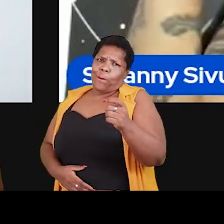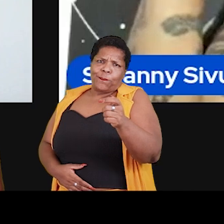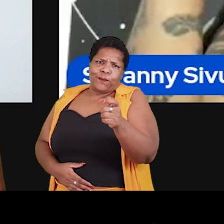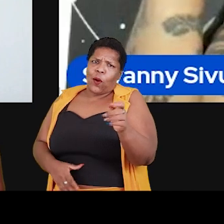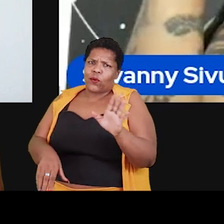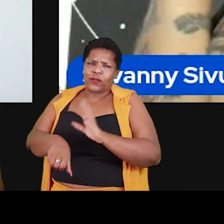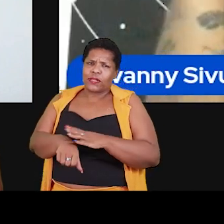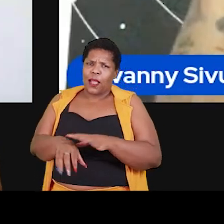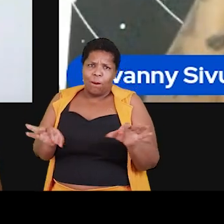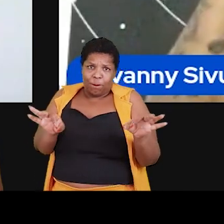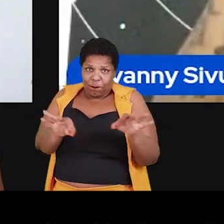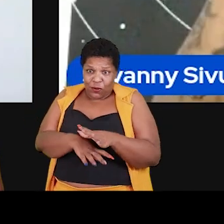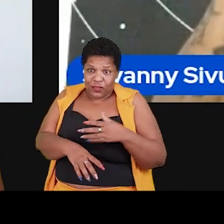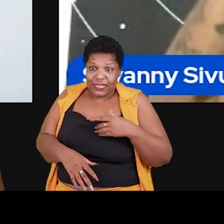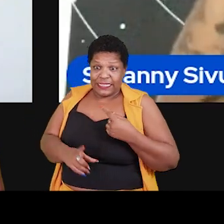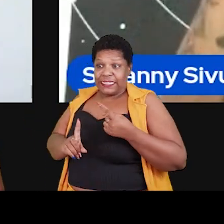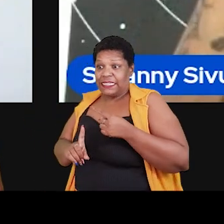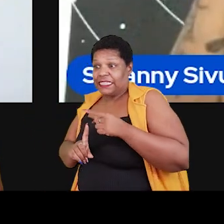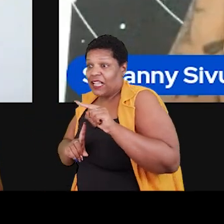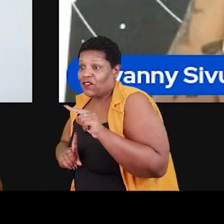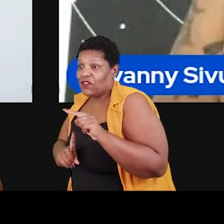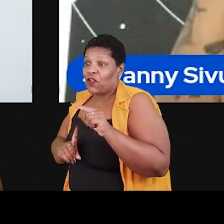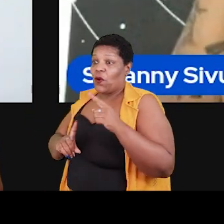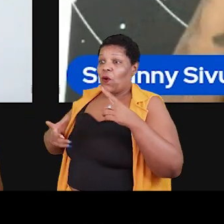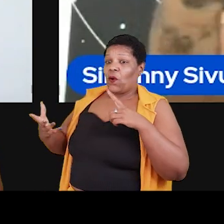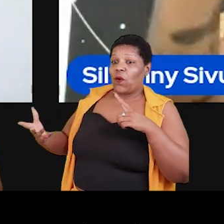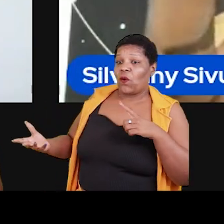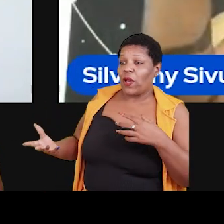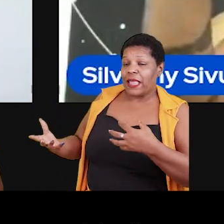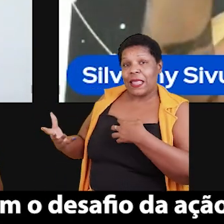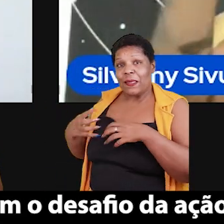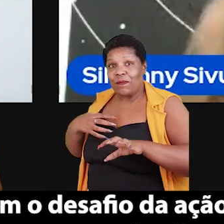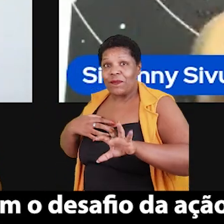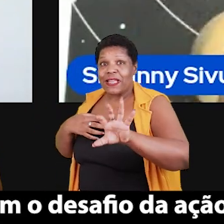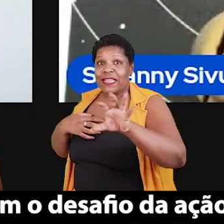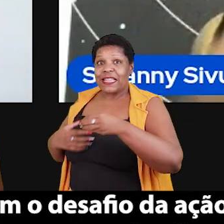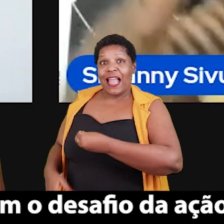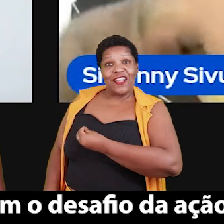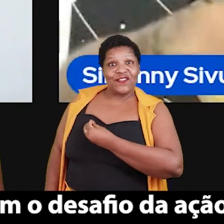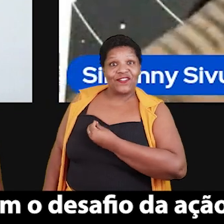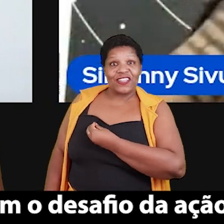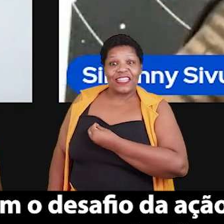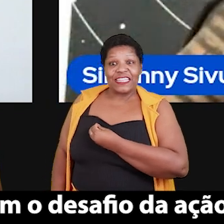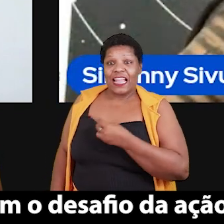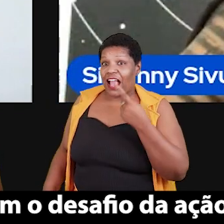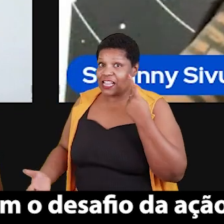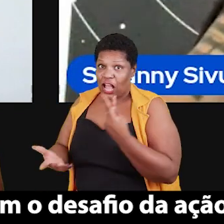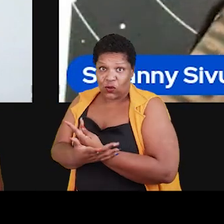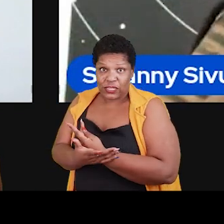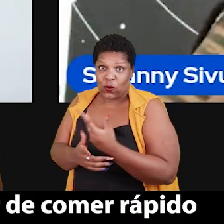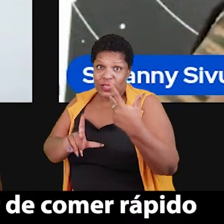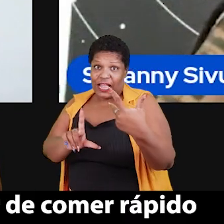ficar pronta. Então, tem esse desafio de poder impactar a vida de alguém e tem o desafio da ação que está acontecendo